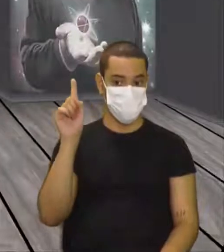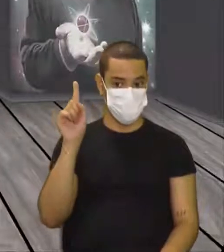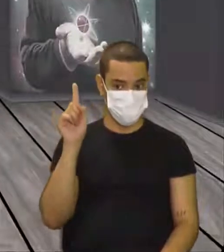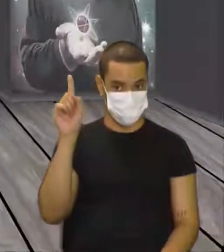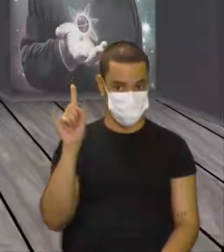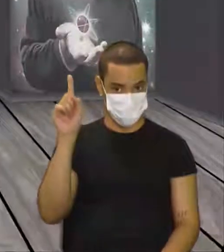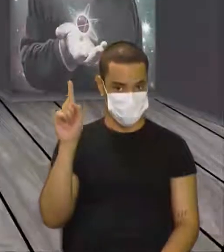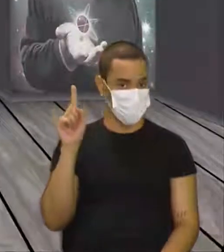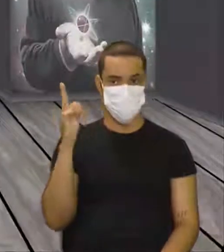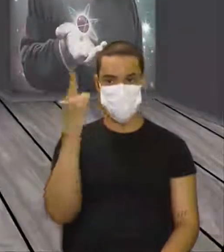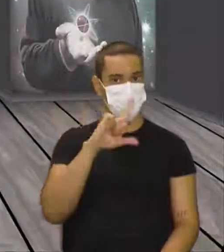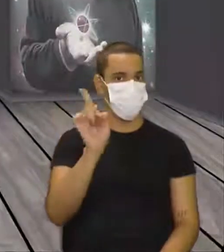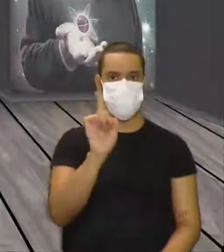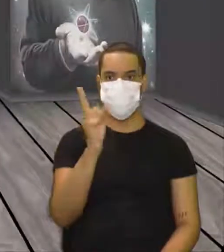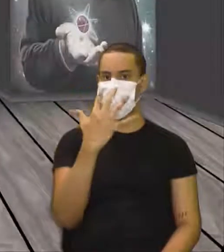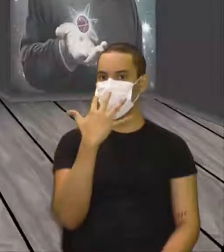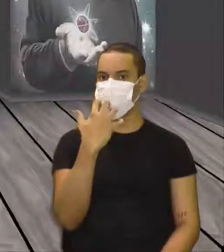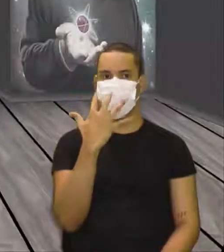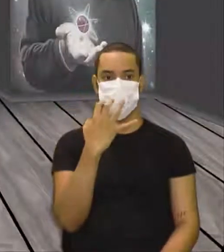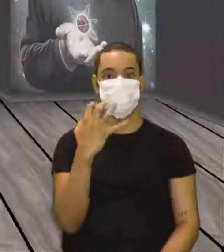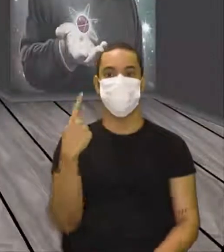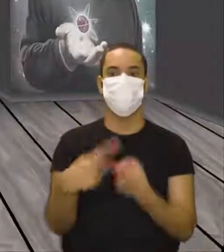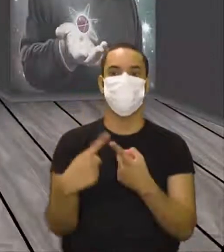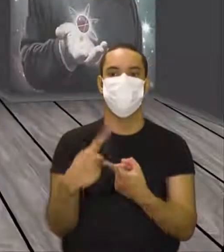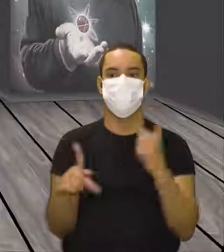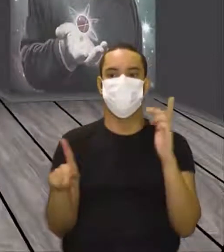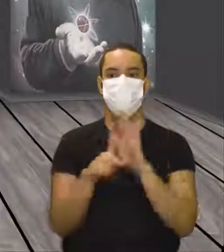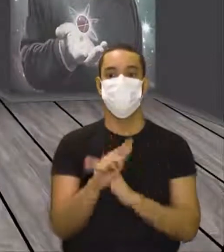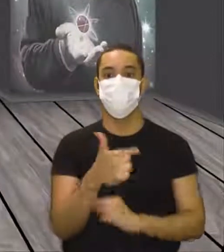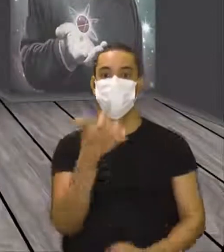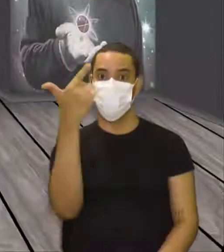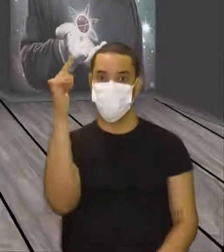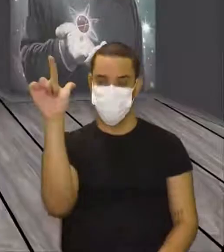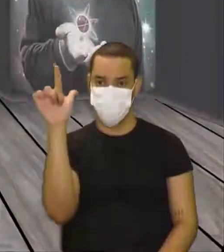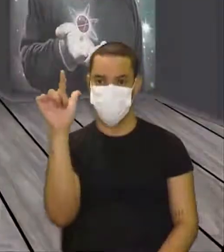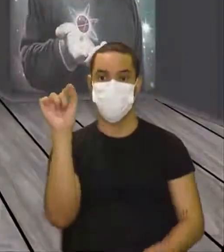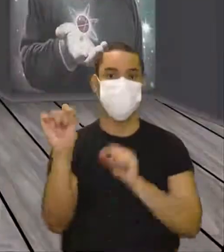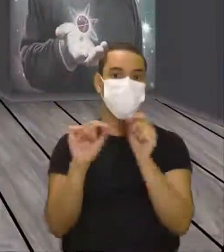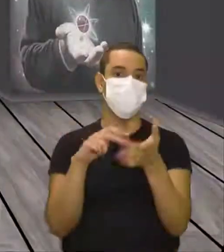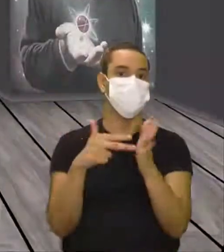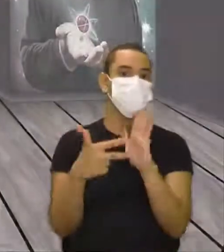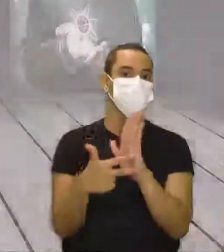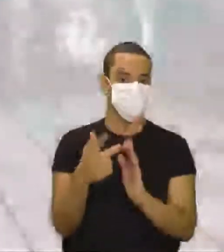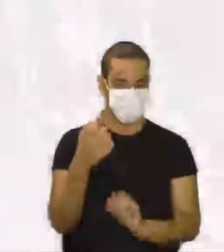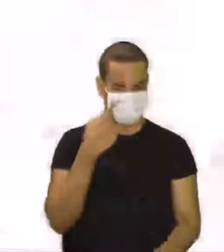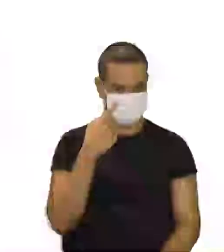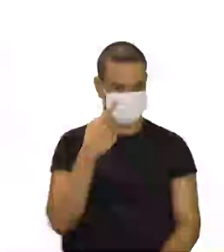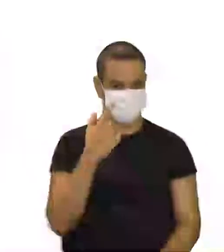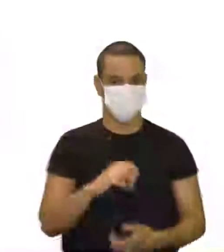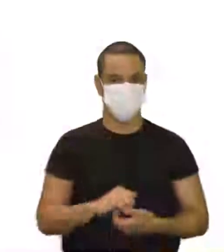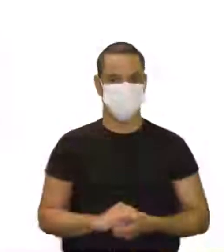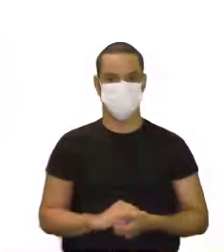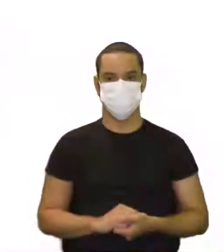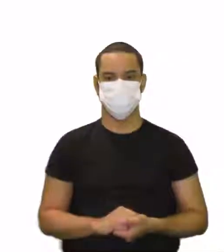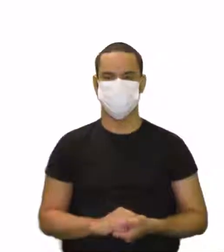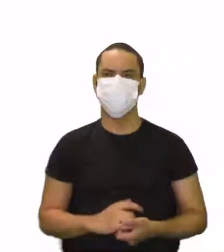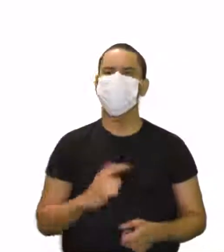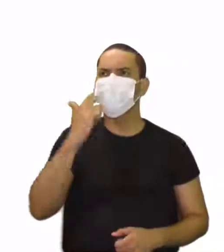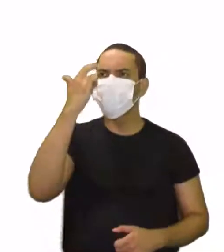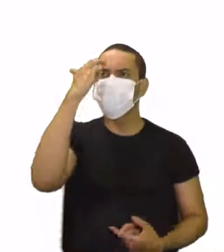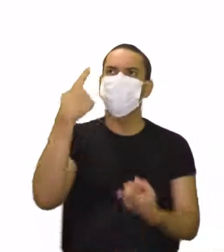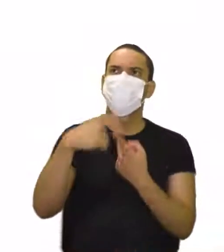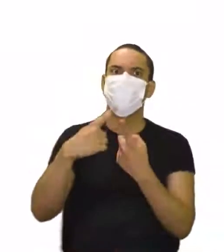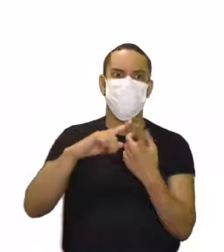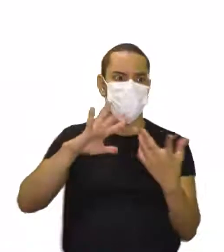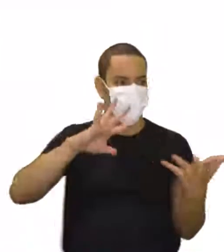geral, que é considerando outros elementos. Aí qual vai ser? Vamos dar uma olhada lá. Aí você pensa assim, por que a